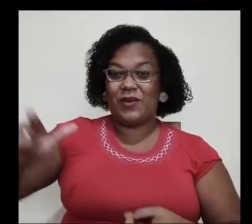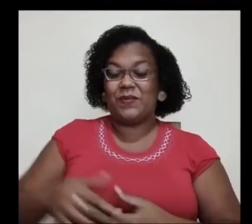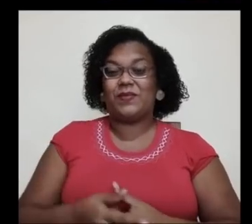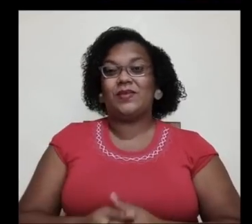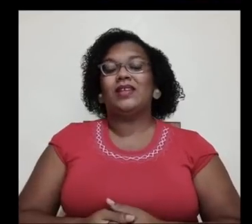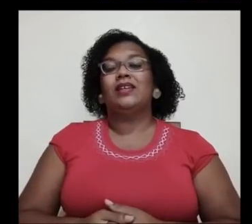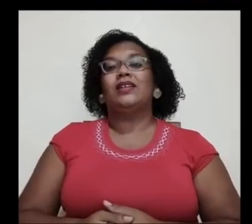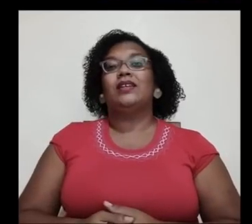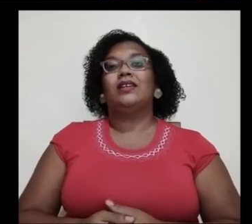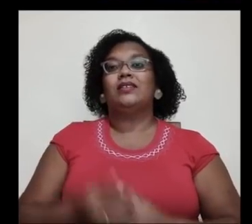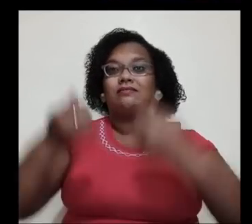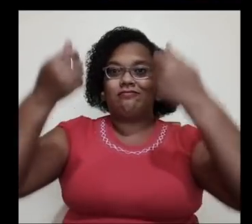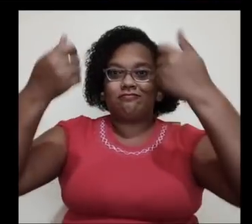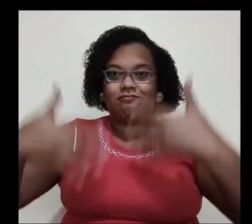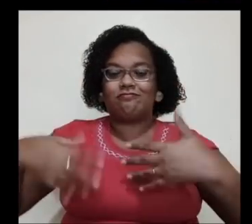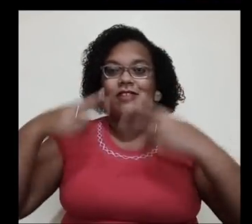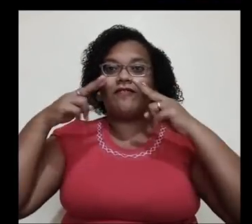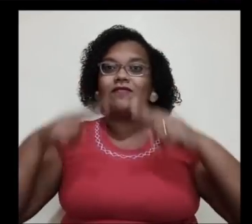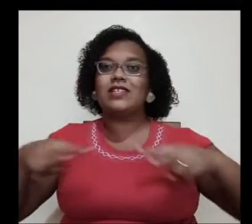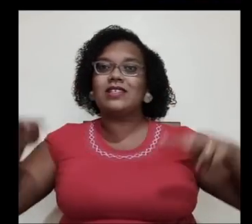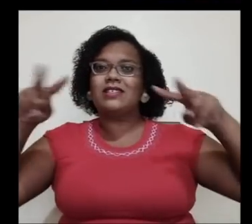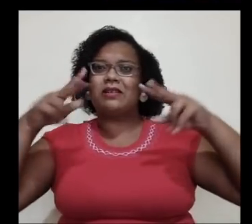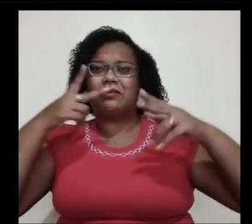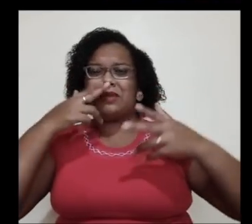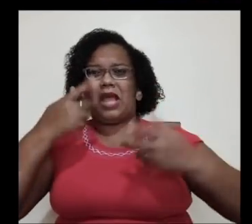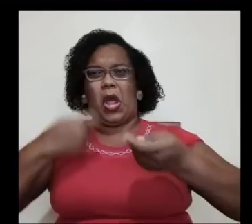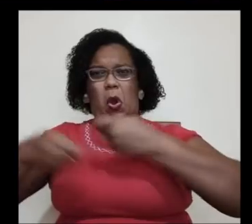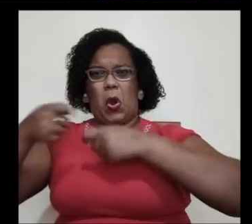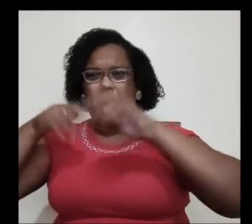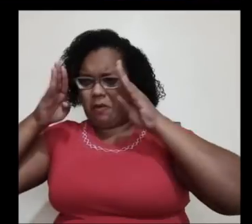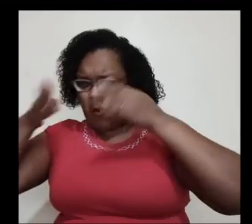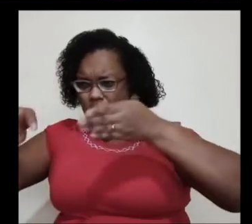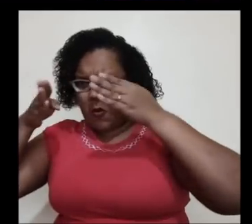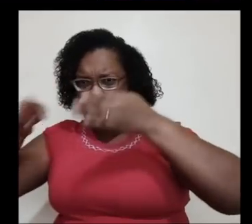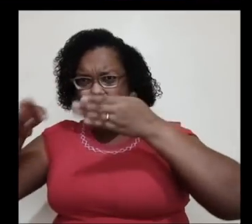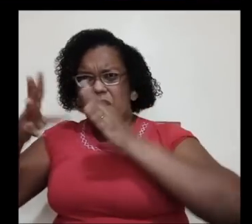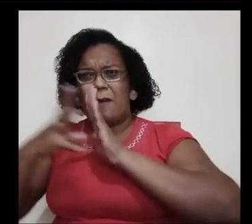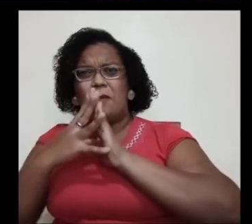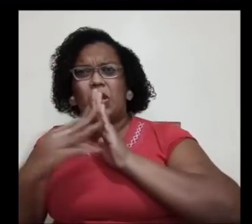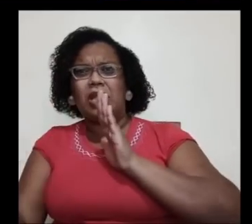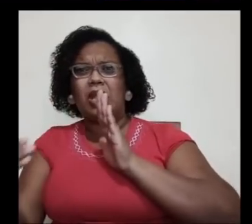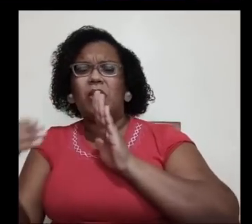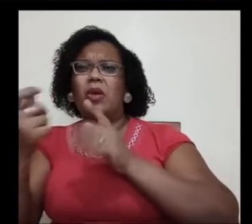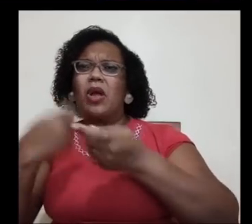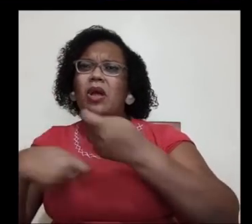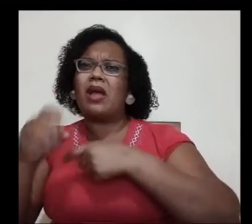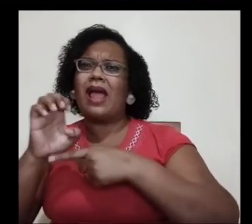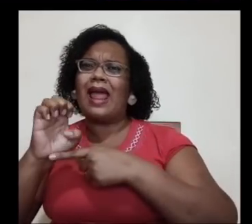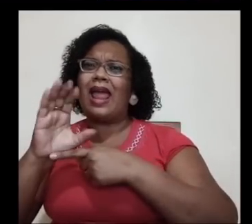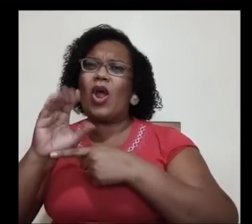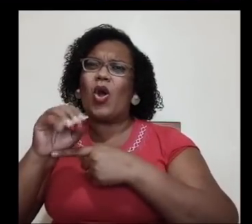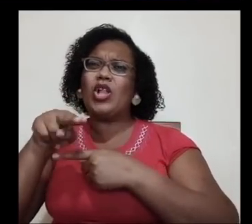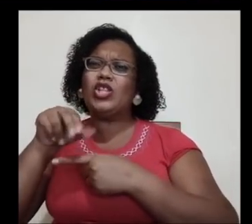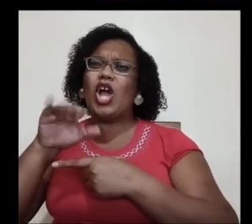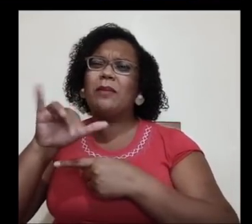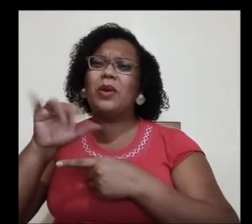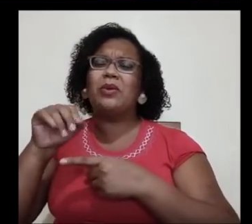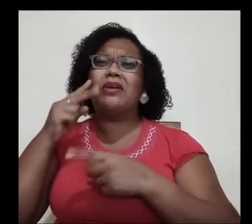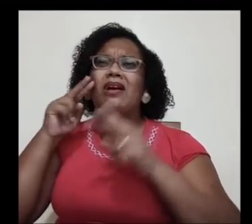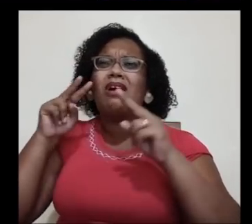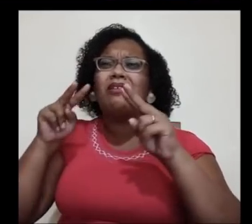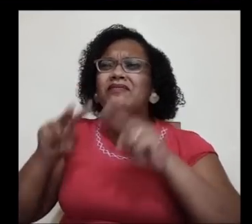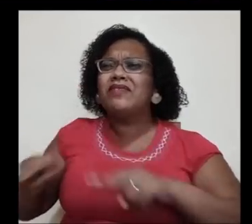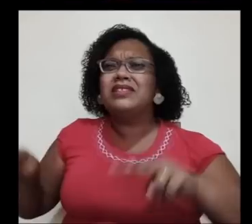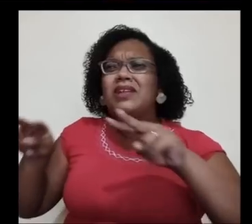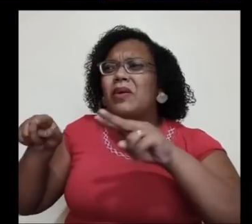essa visão economicista muito redutora que nós estamos vivendo, de modelos econômicos com uma visão que não leva em